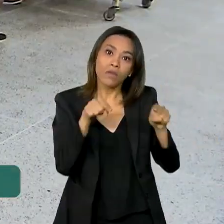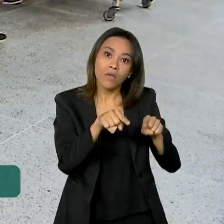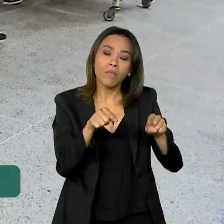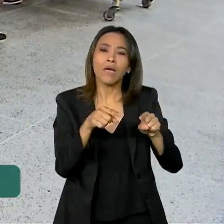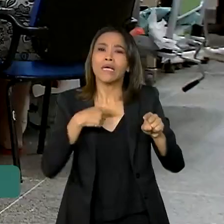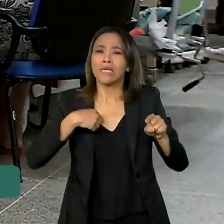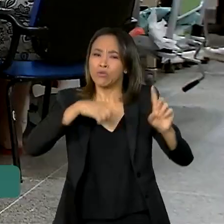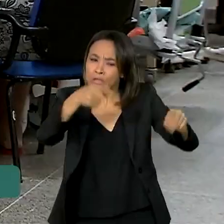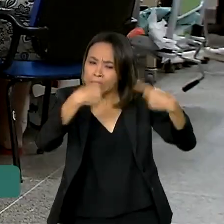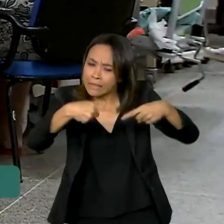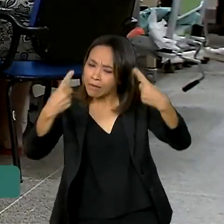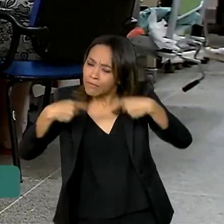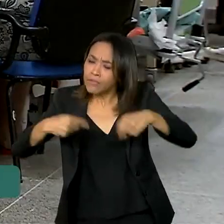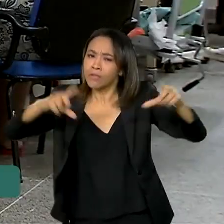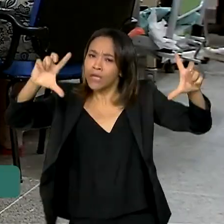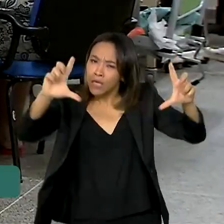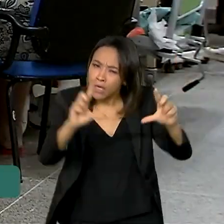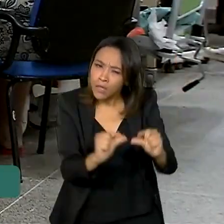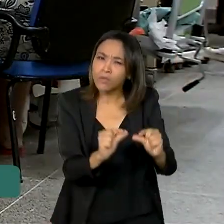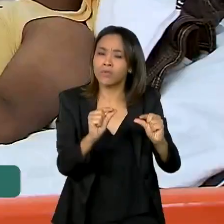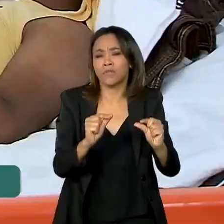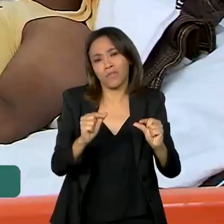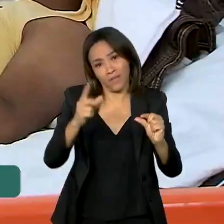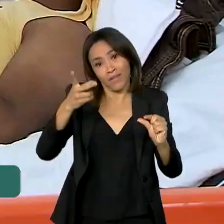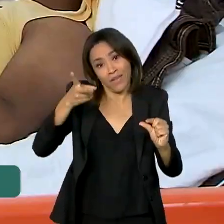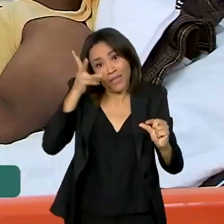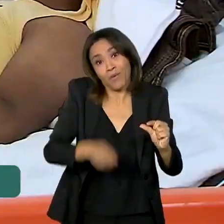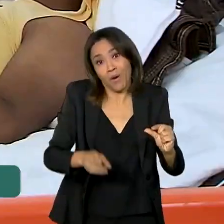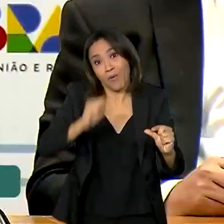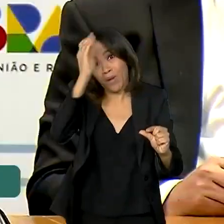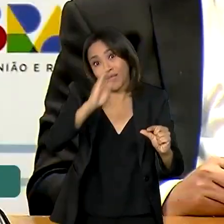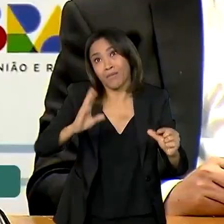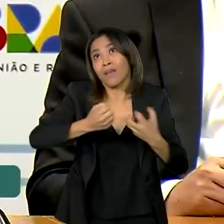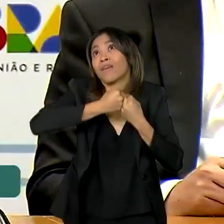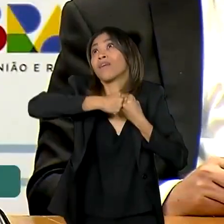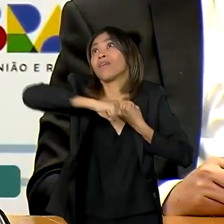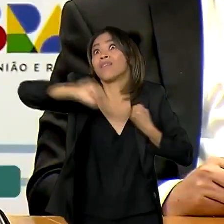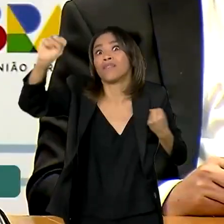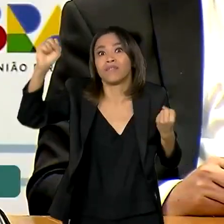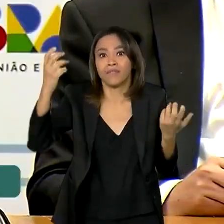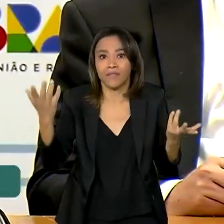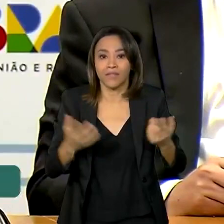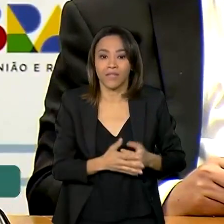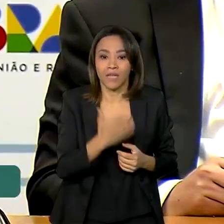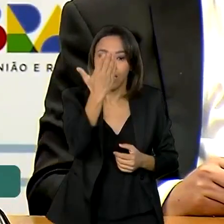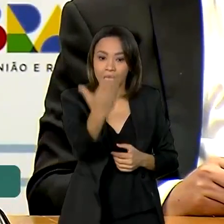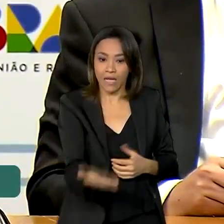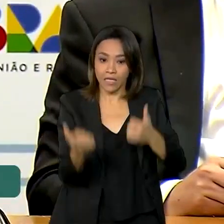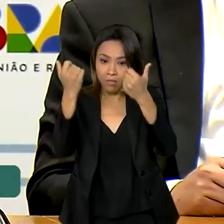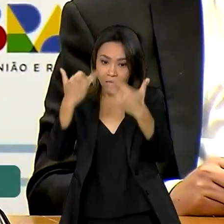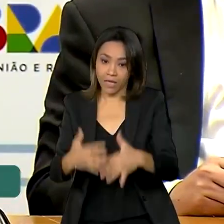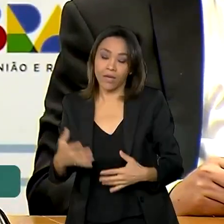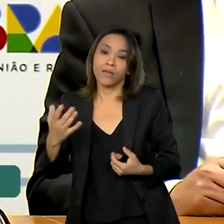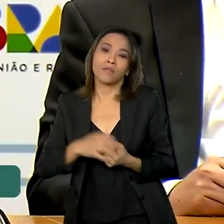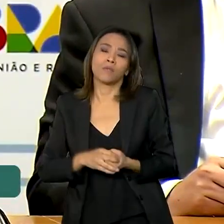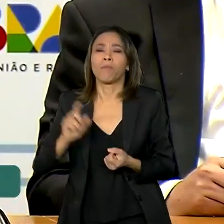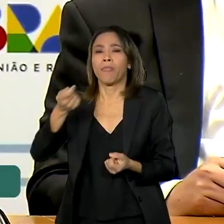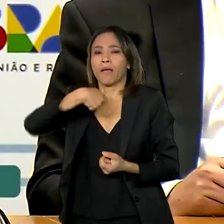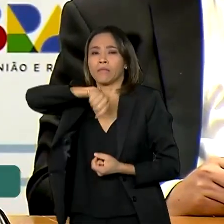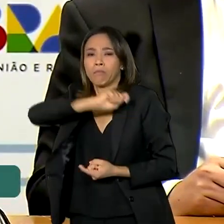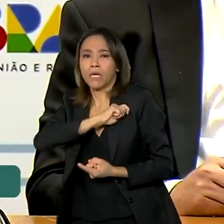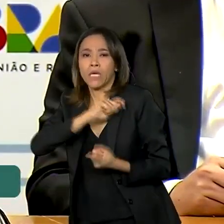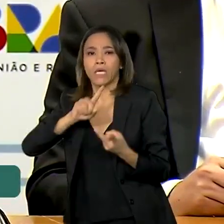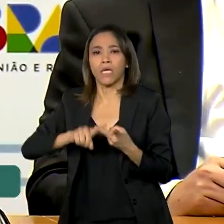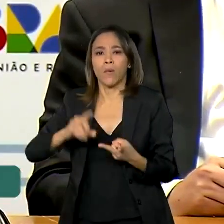desafios enfrentados por países continentais como o Brasil. Lembro o exemplo do Reino Unido, da Espanha,